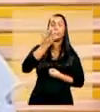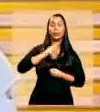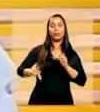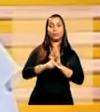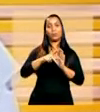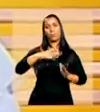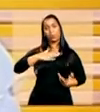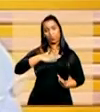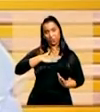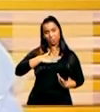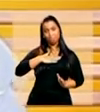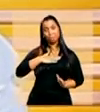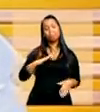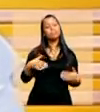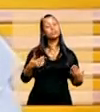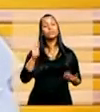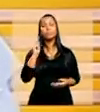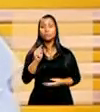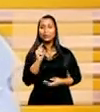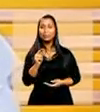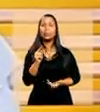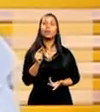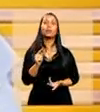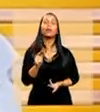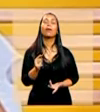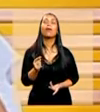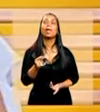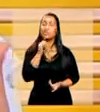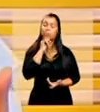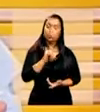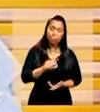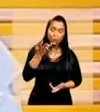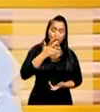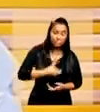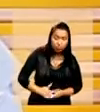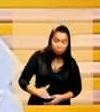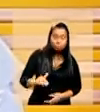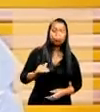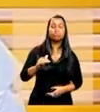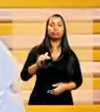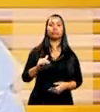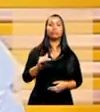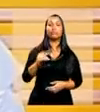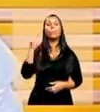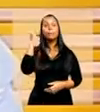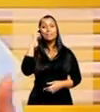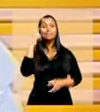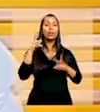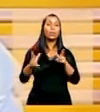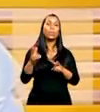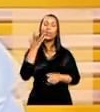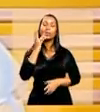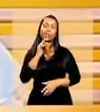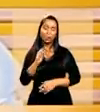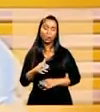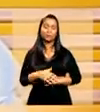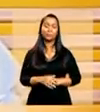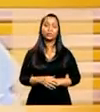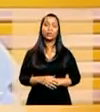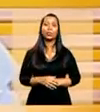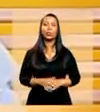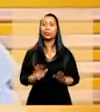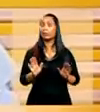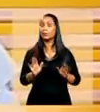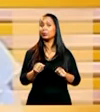você, sabe? Você voltar a ser criança, a pensar como criança,